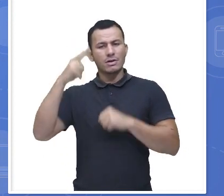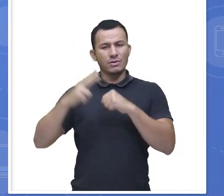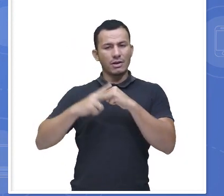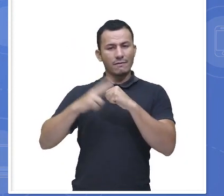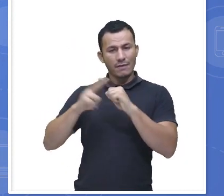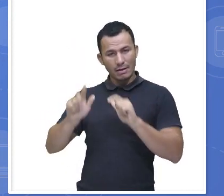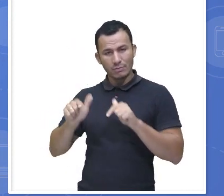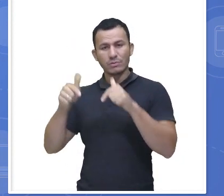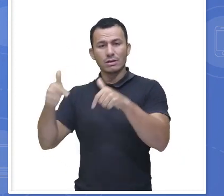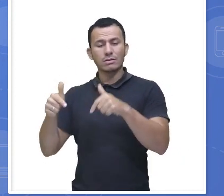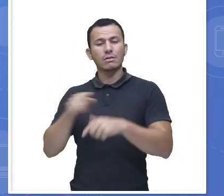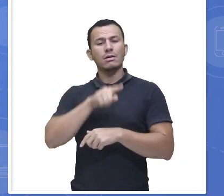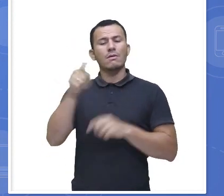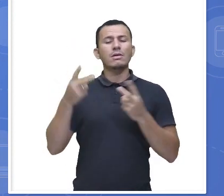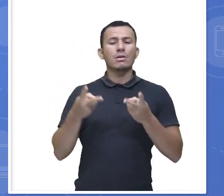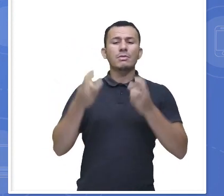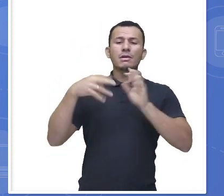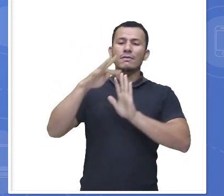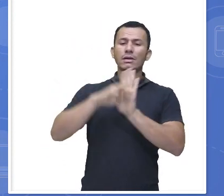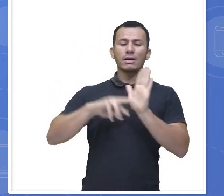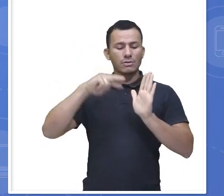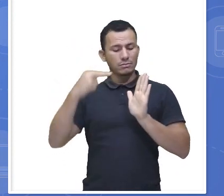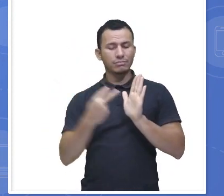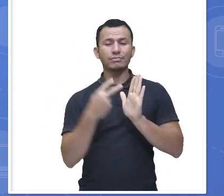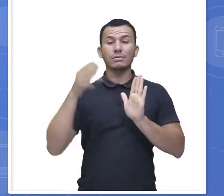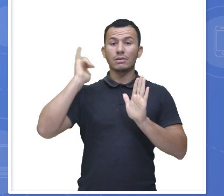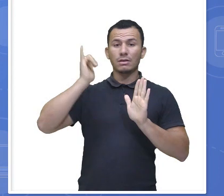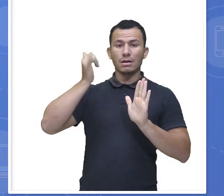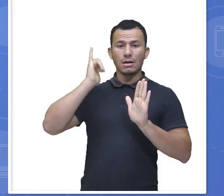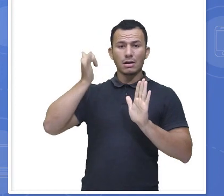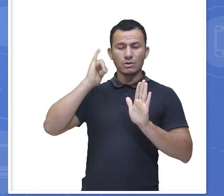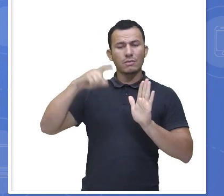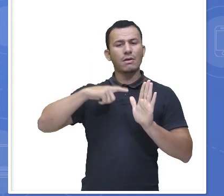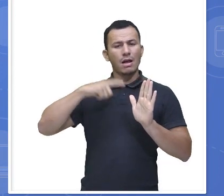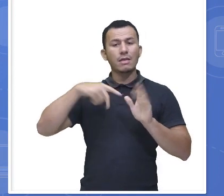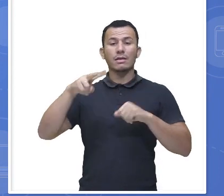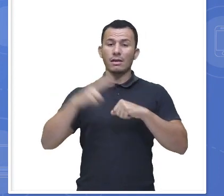vai observar que no texto narrativo